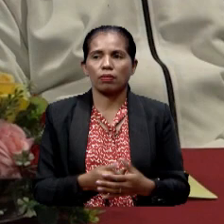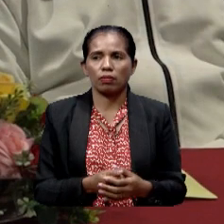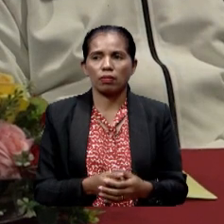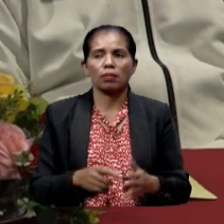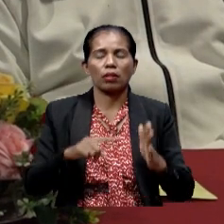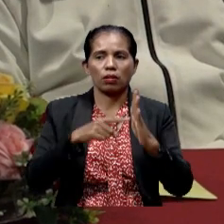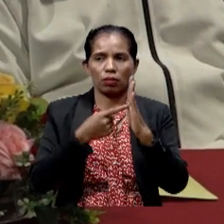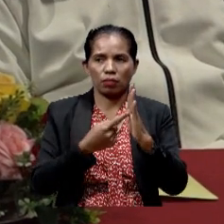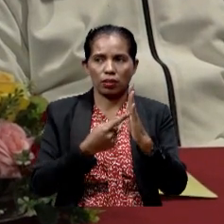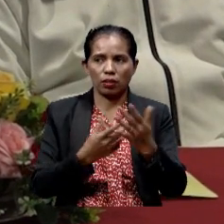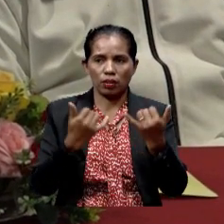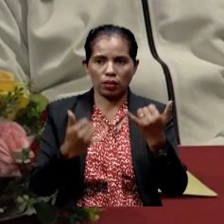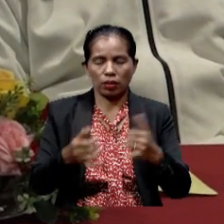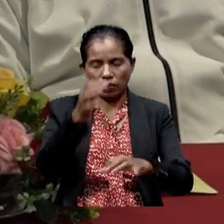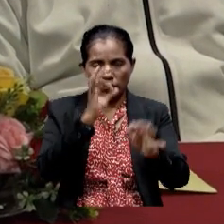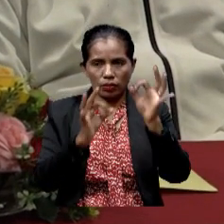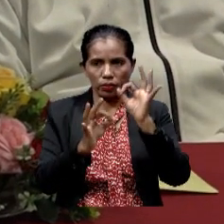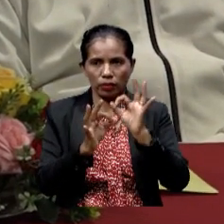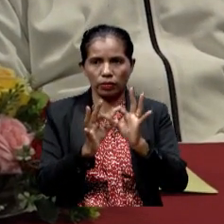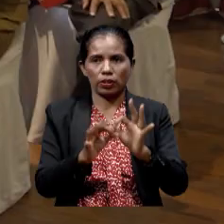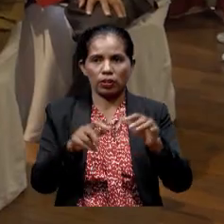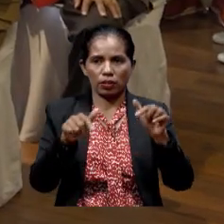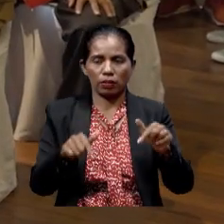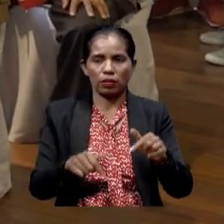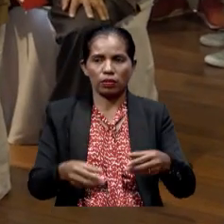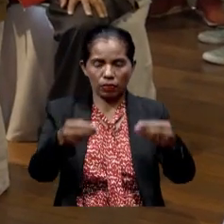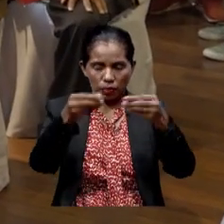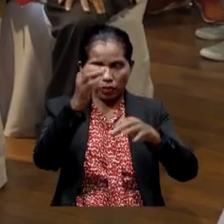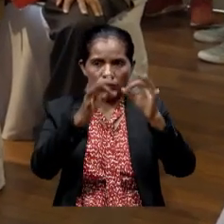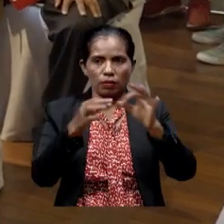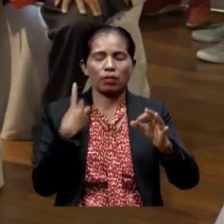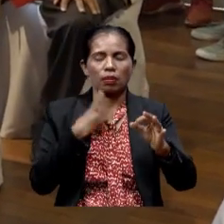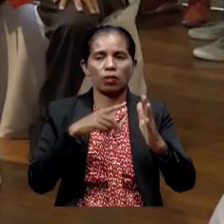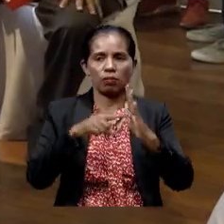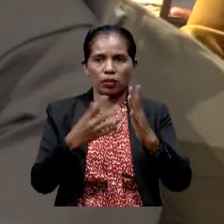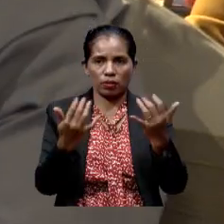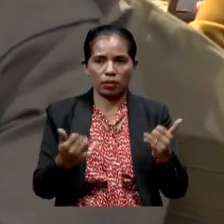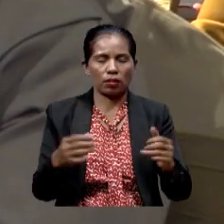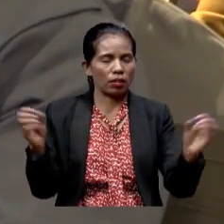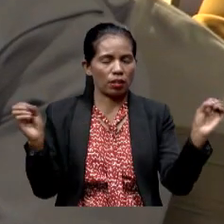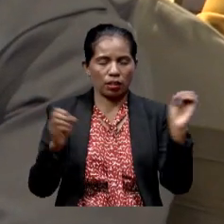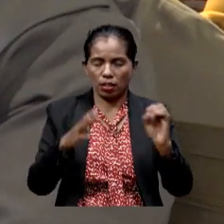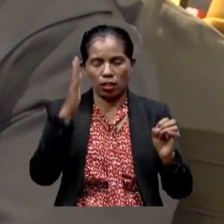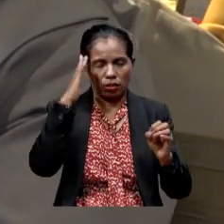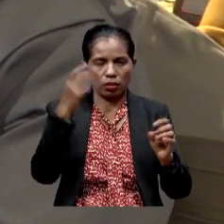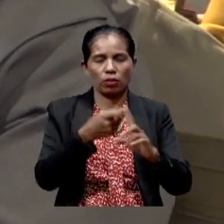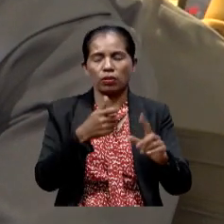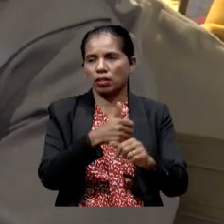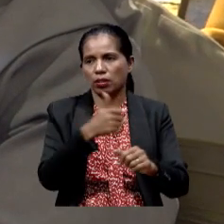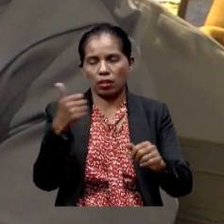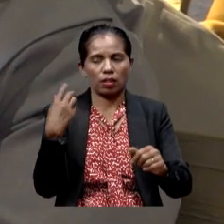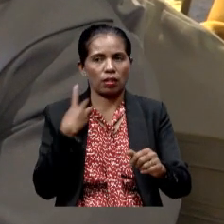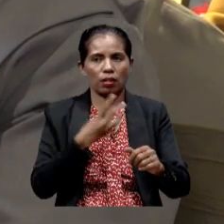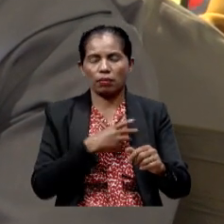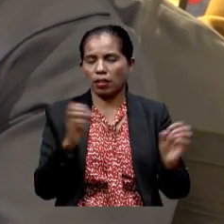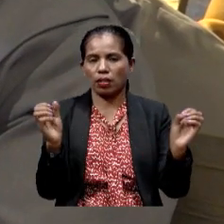hahu husi da confiança da nebe confia mai ami hahu ohin. Ama lai interesse bot sira seluk, ami la lai da ne,